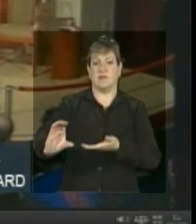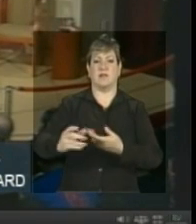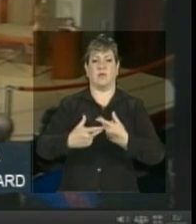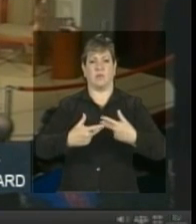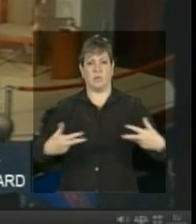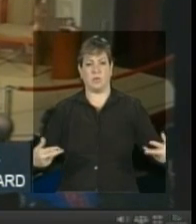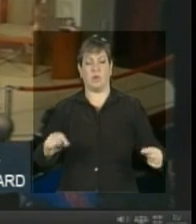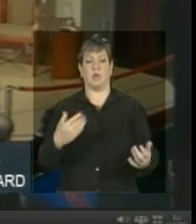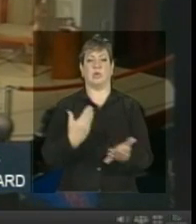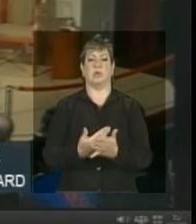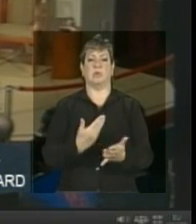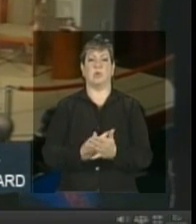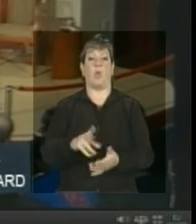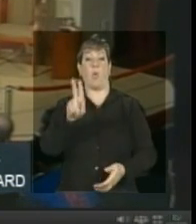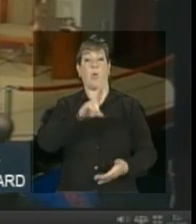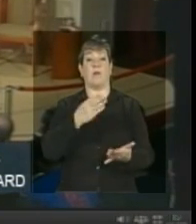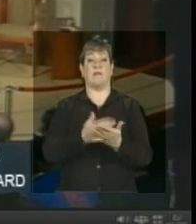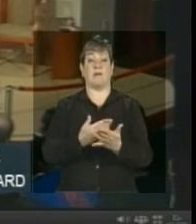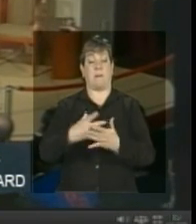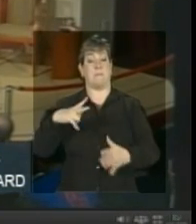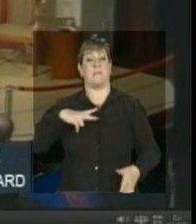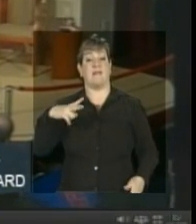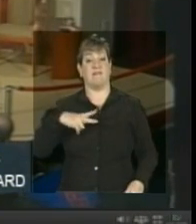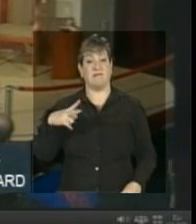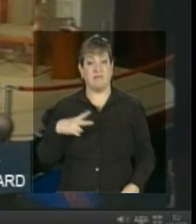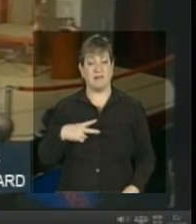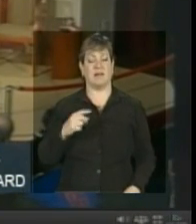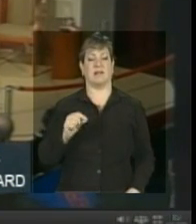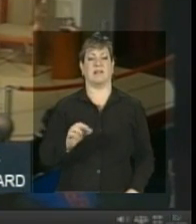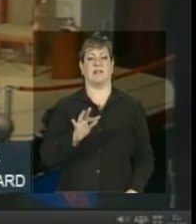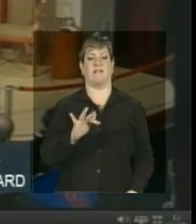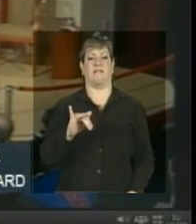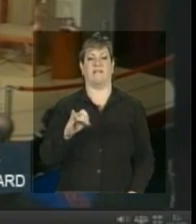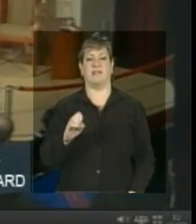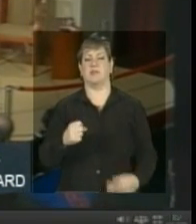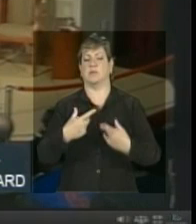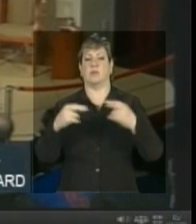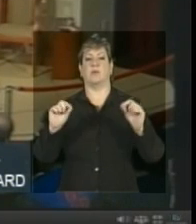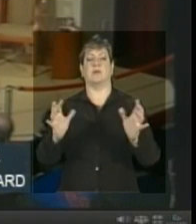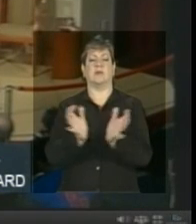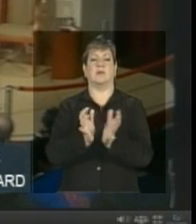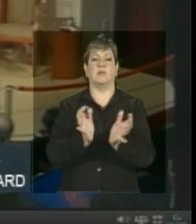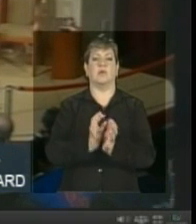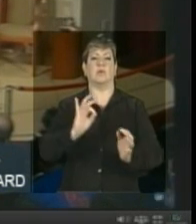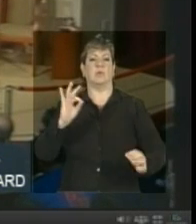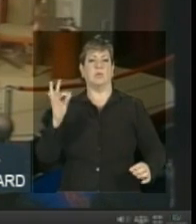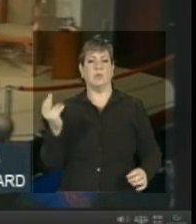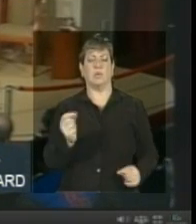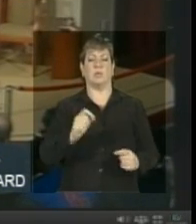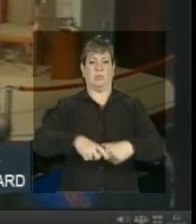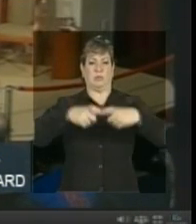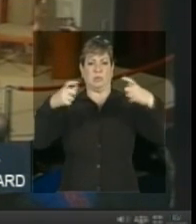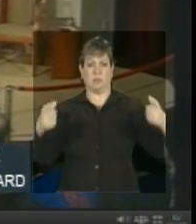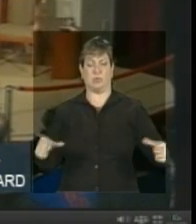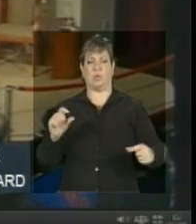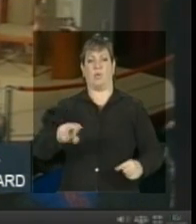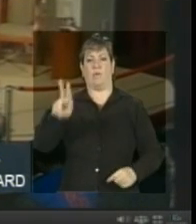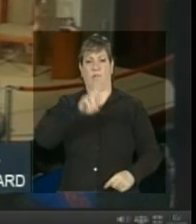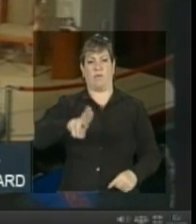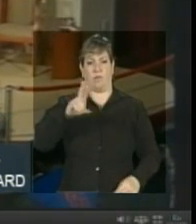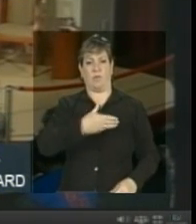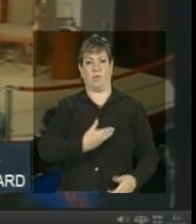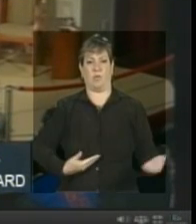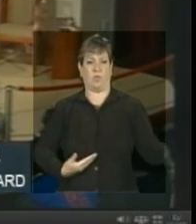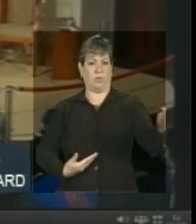o estudo em universidades privadas, juntamente com a expansão das universidades públicas e a interiorização dessas